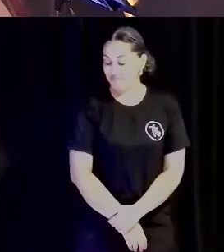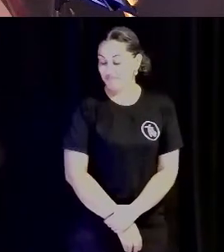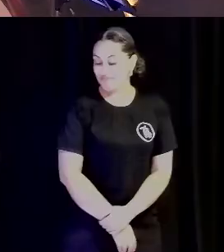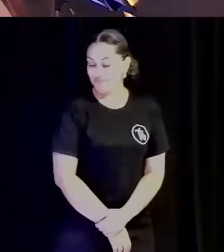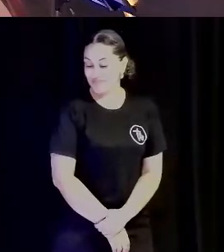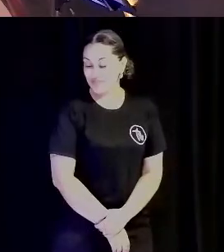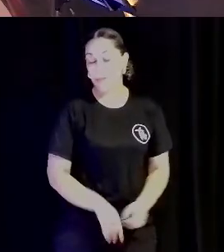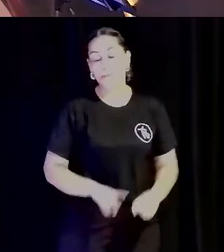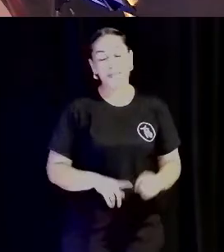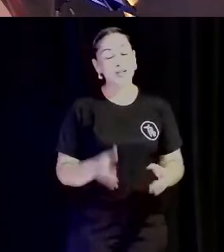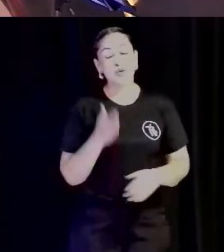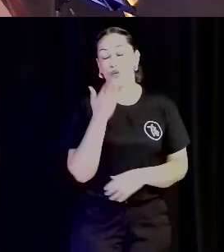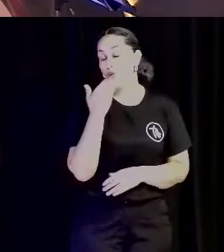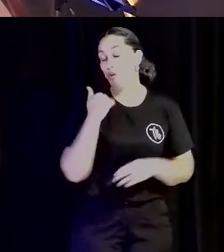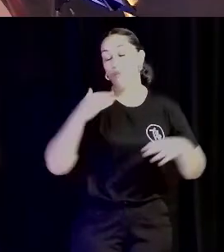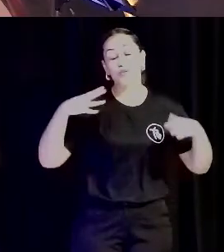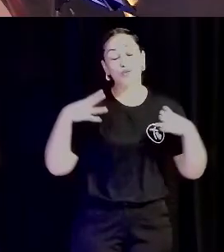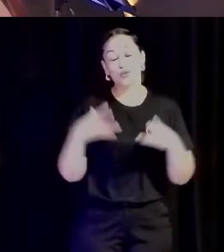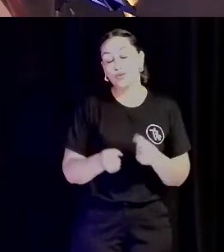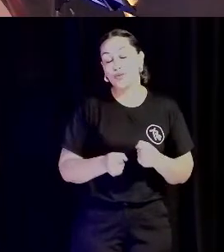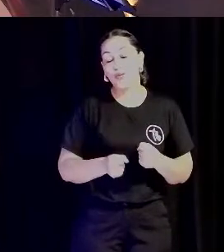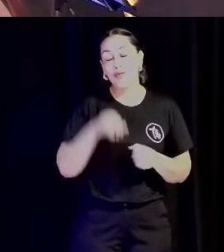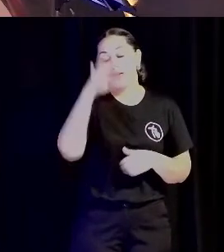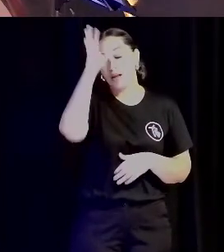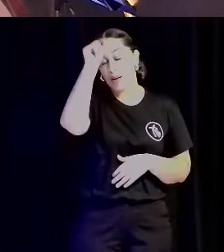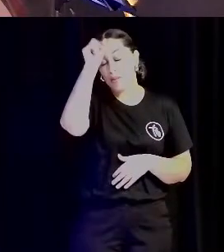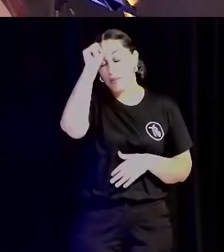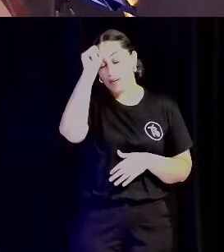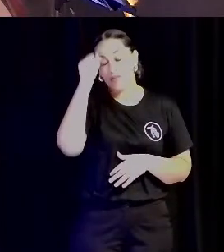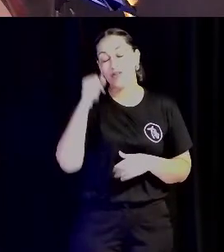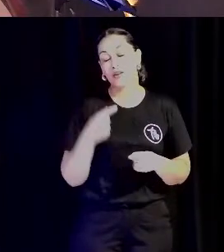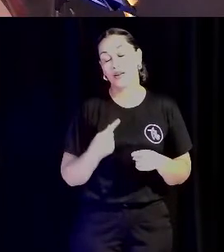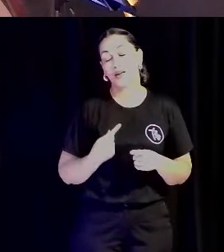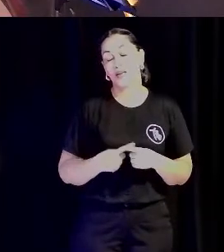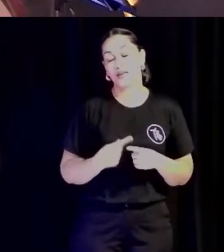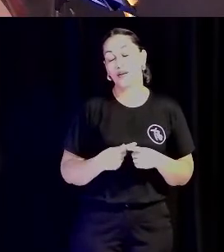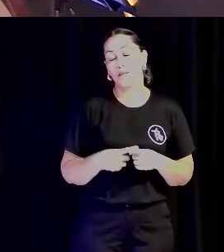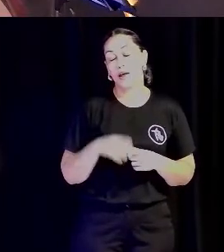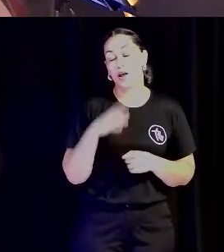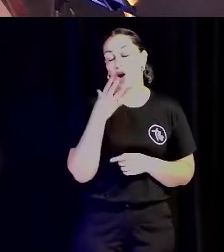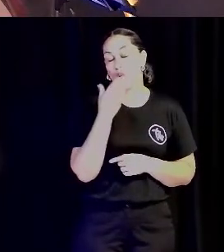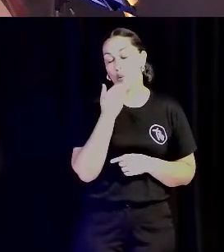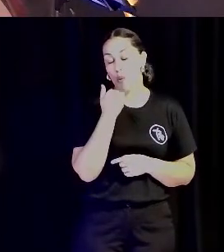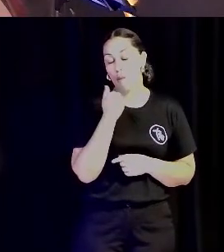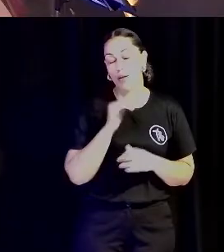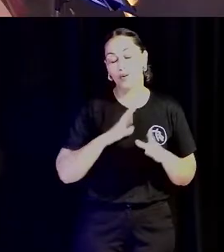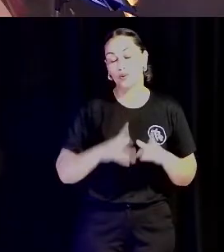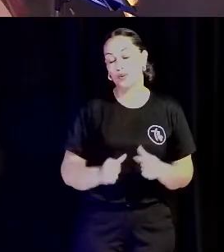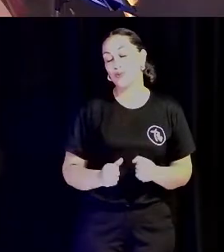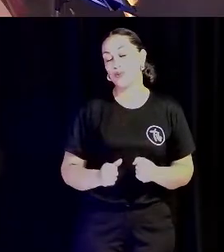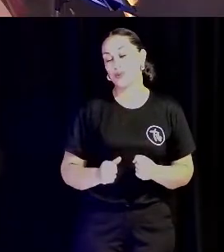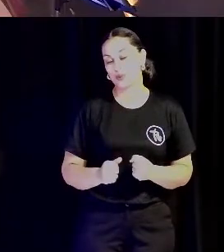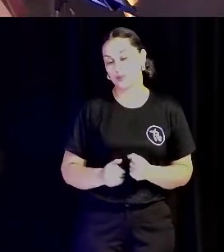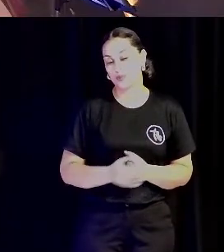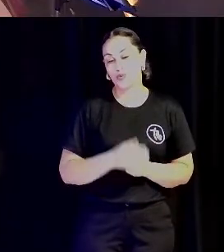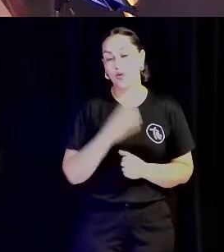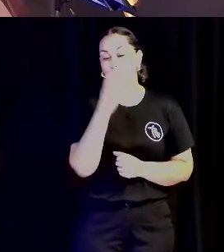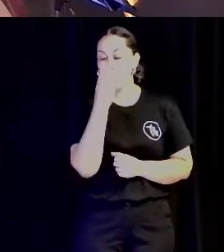tudo eu como. E aprendi a comer de tudo no seminário. Da goiaba verde no pé,